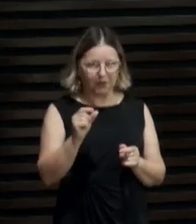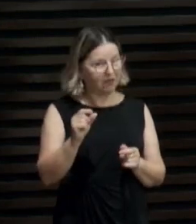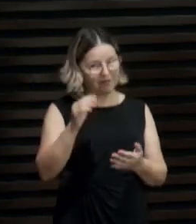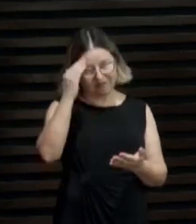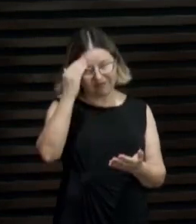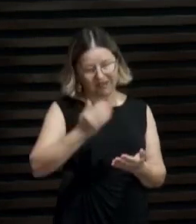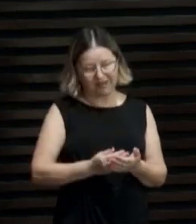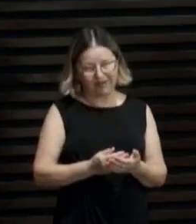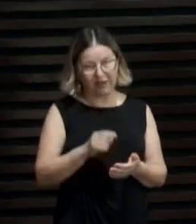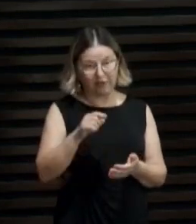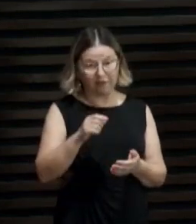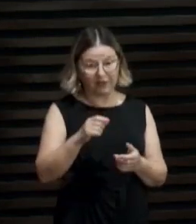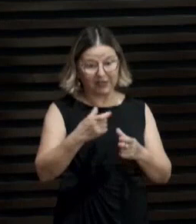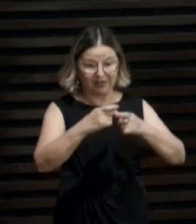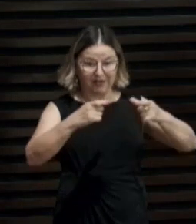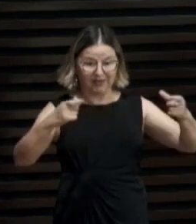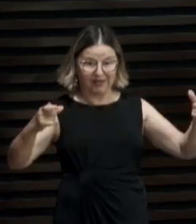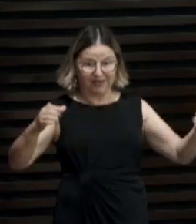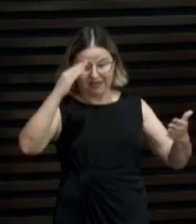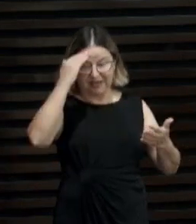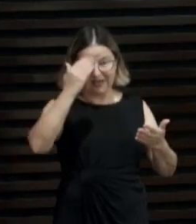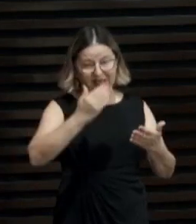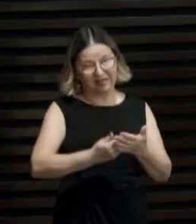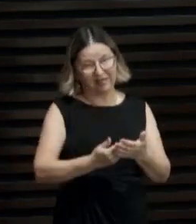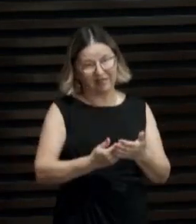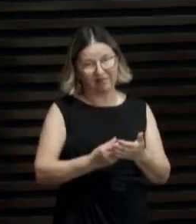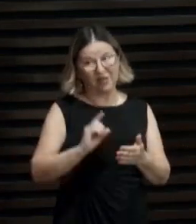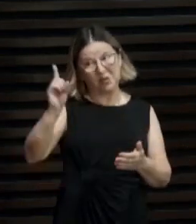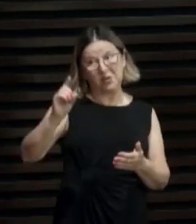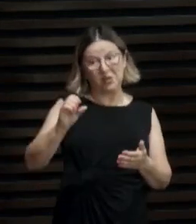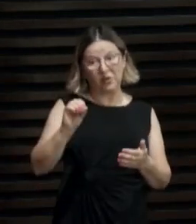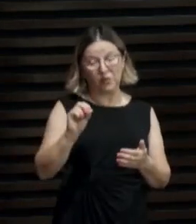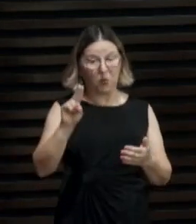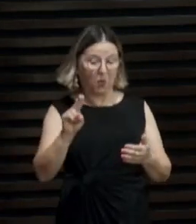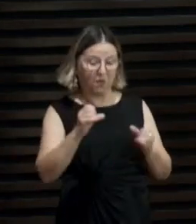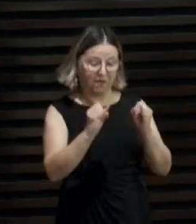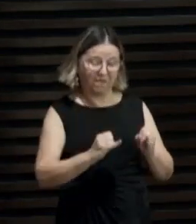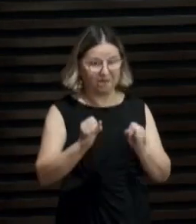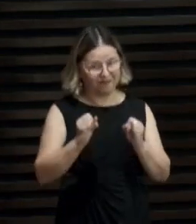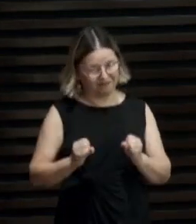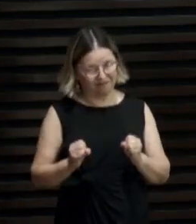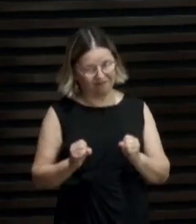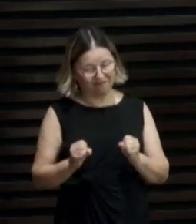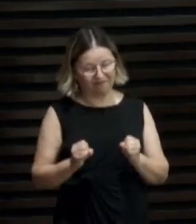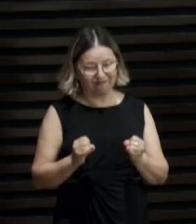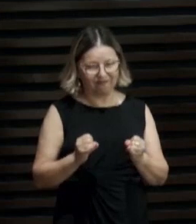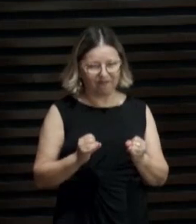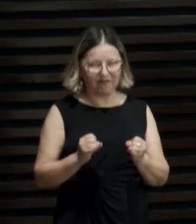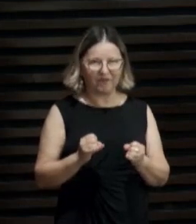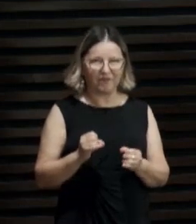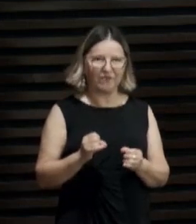grande maioria que acredita num Deus ou acredita em deuses, ou naquela minoria